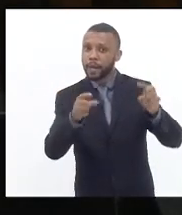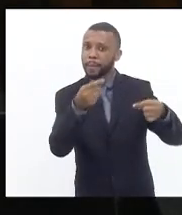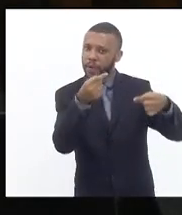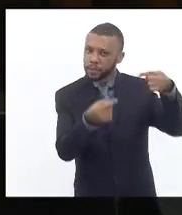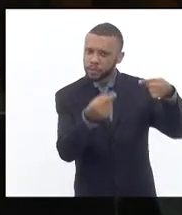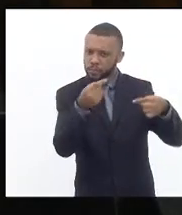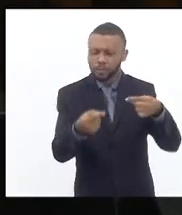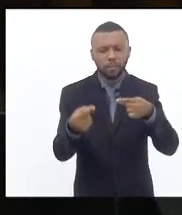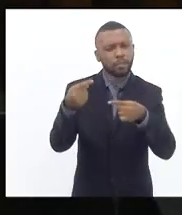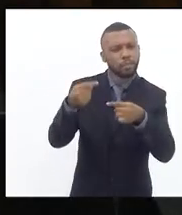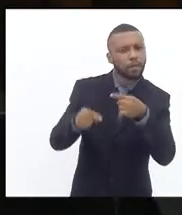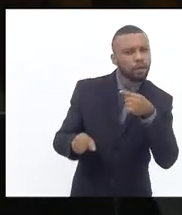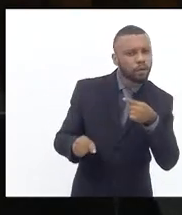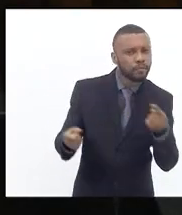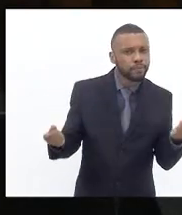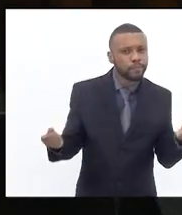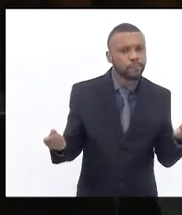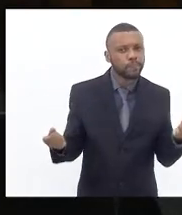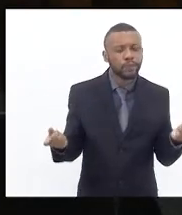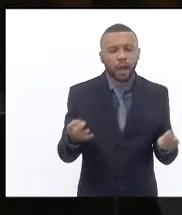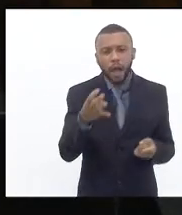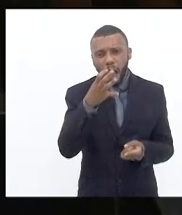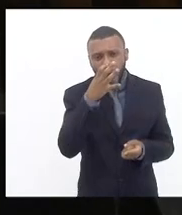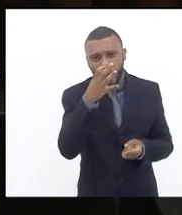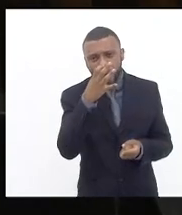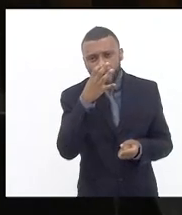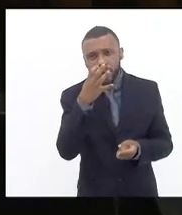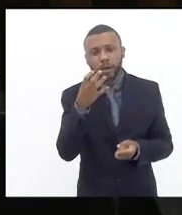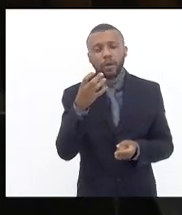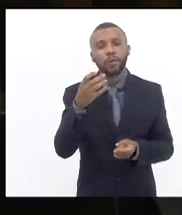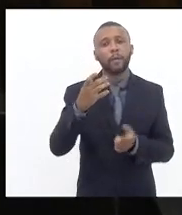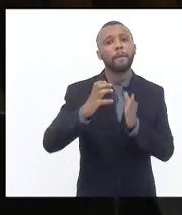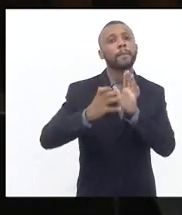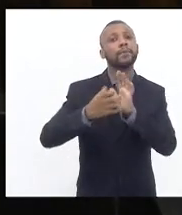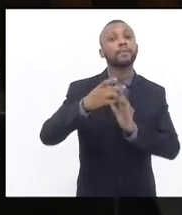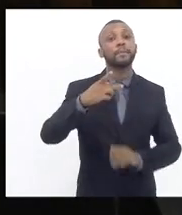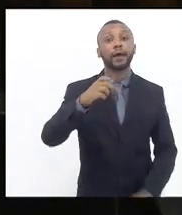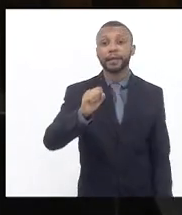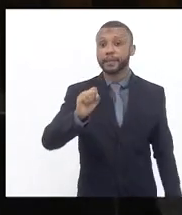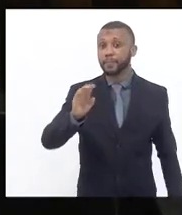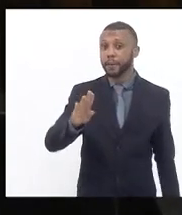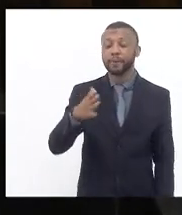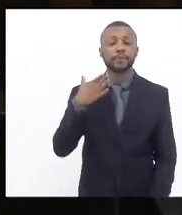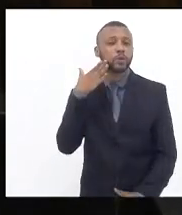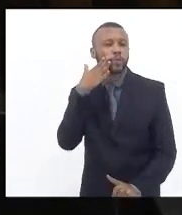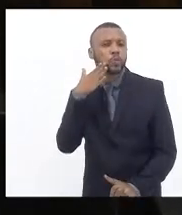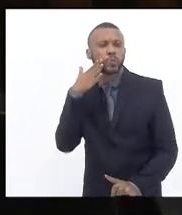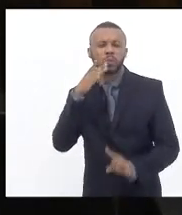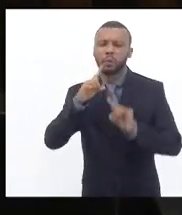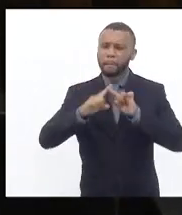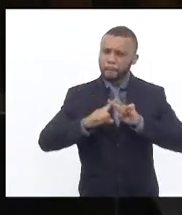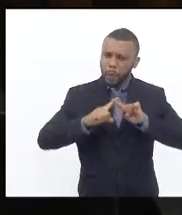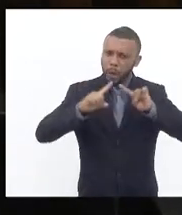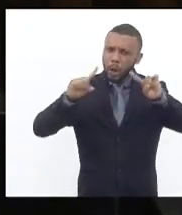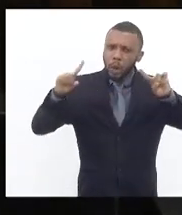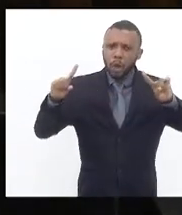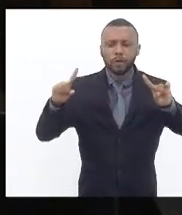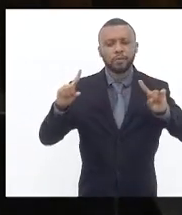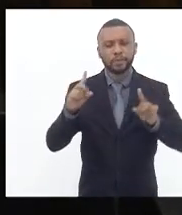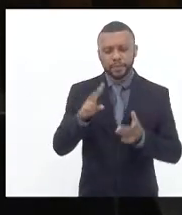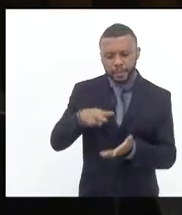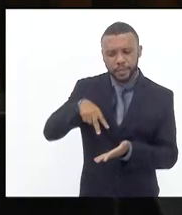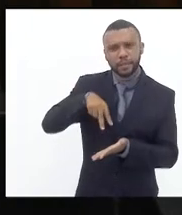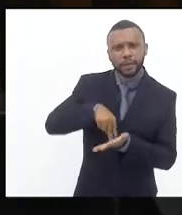gente tá discutindo seu presidente eu ouvi o PSB por exemplo fazer um discurso inflamado nessa Tribuna